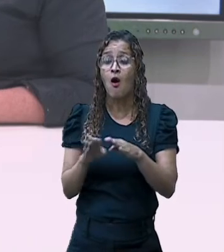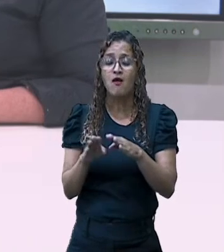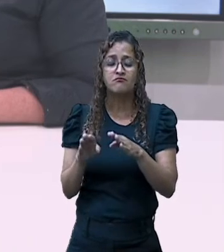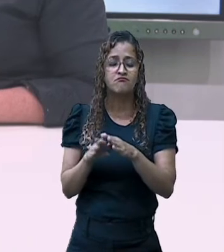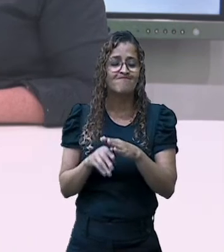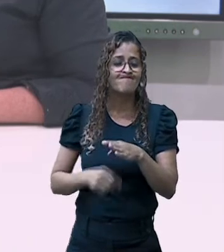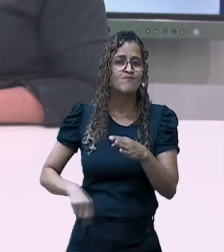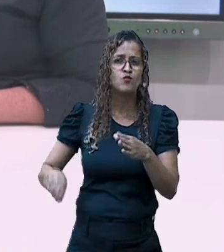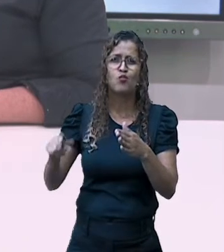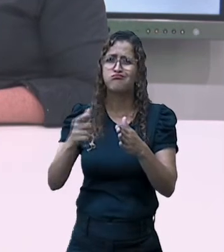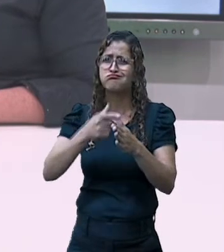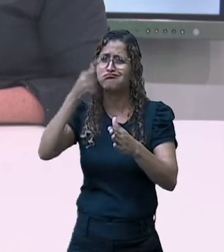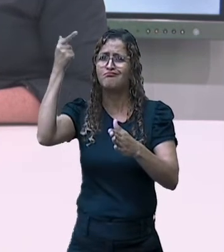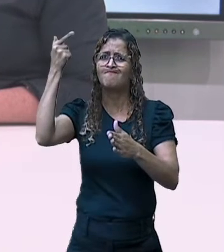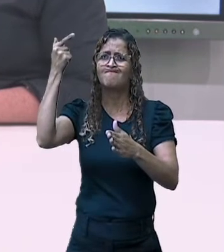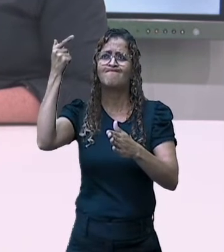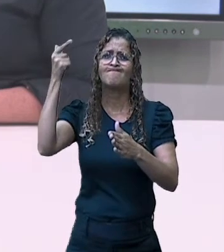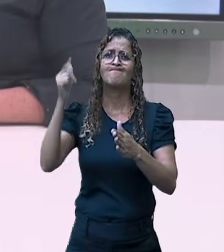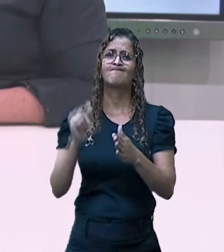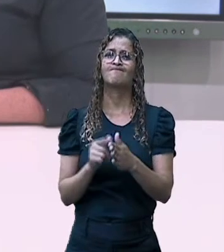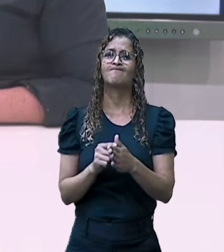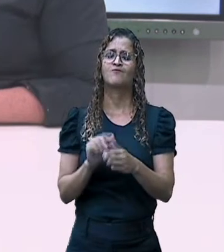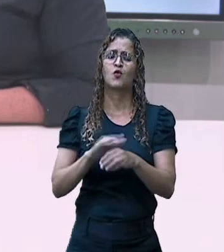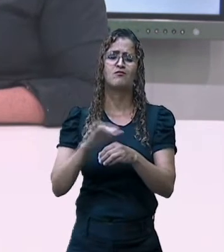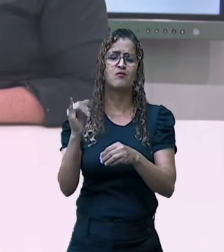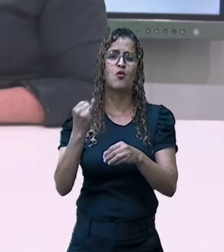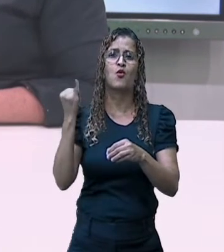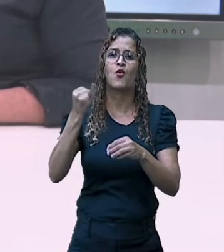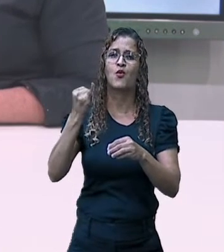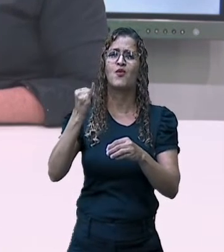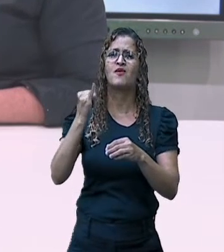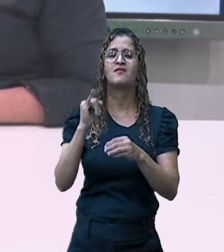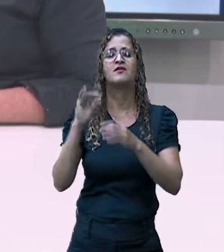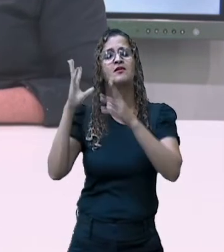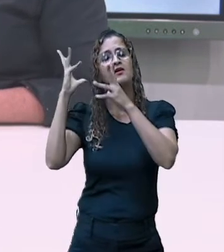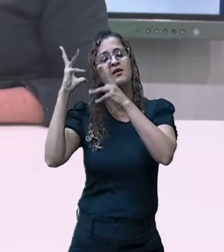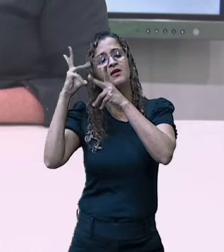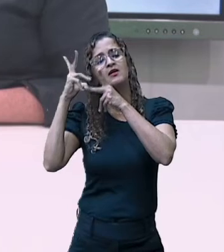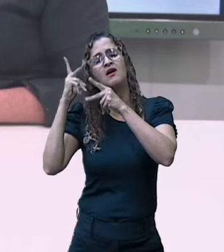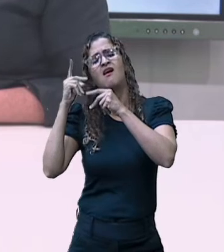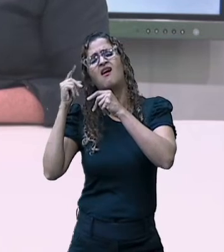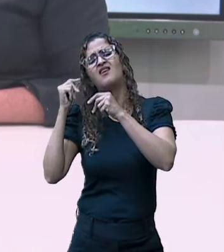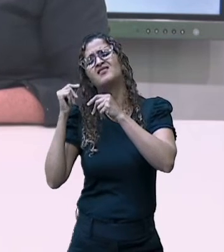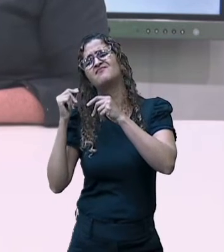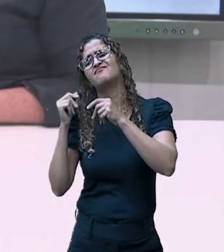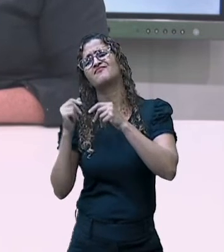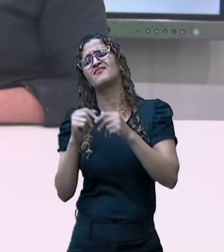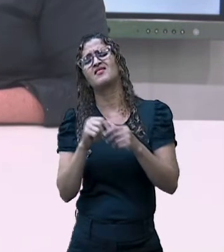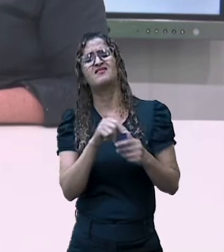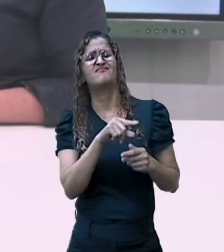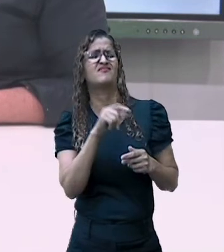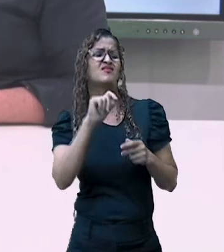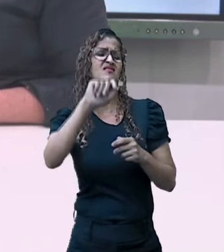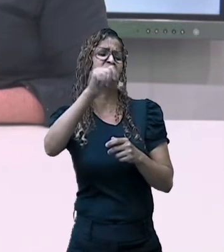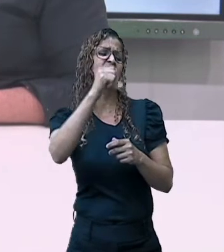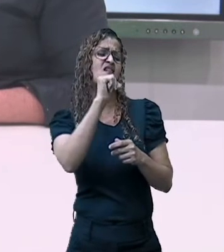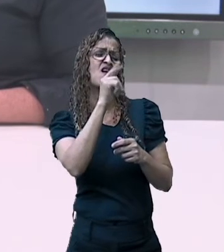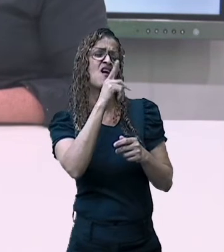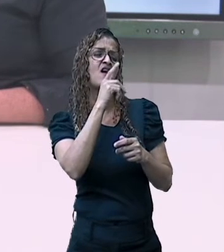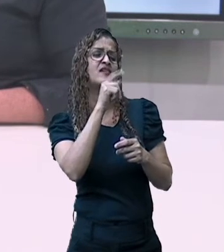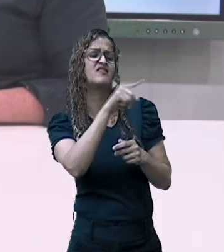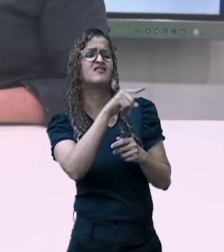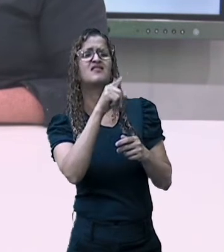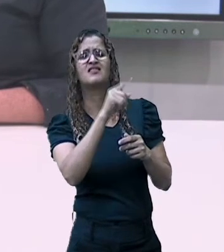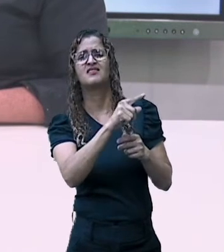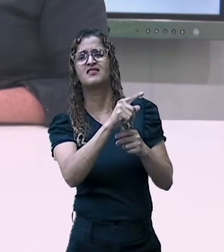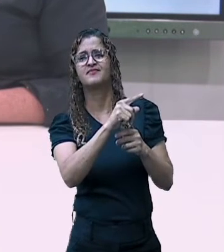é uma regrinha importantíssima. Quantas vezes a gente já tá com sono, né? Aí a gente, não vou escovar o dente. Mas a criança